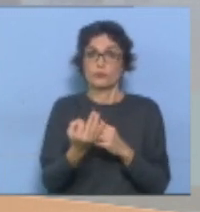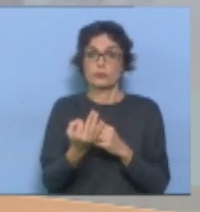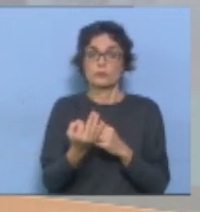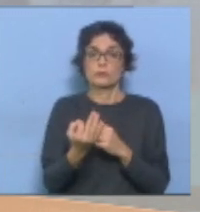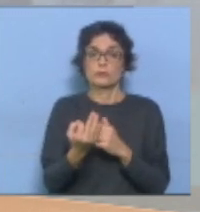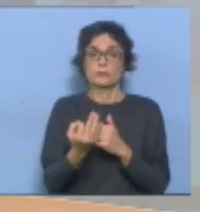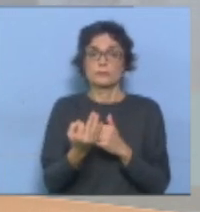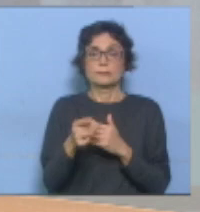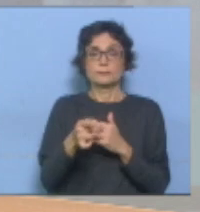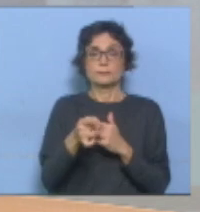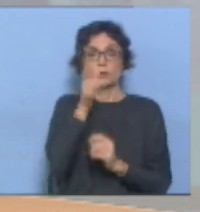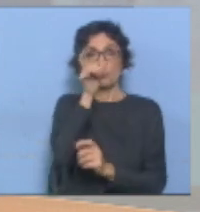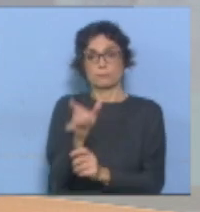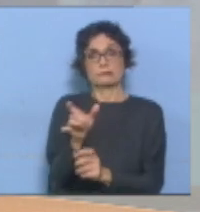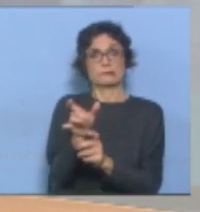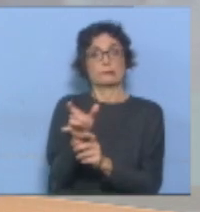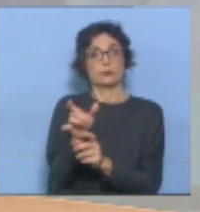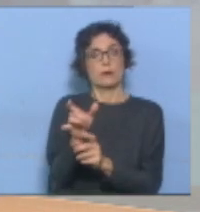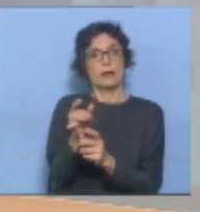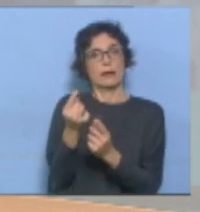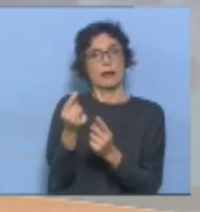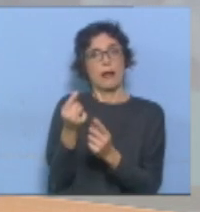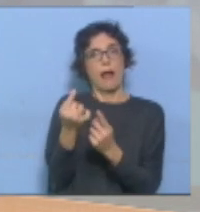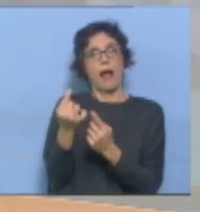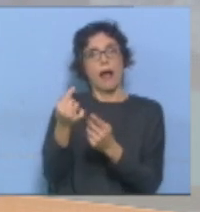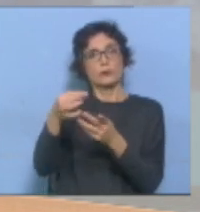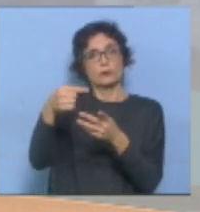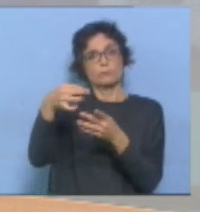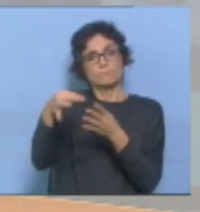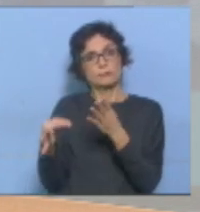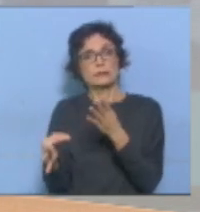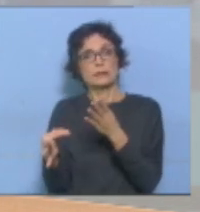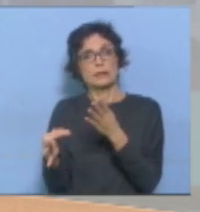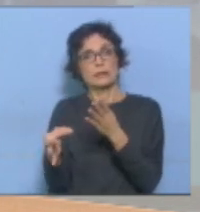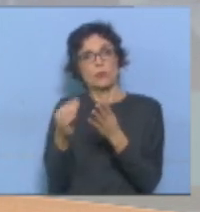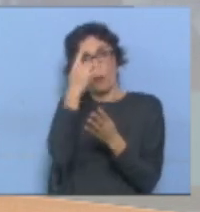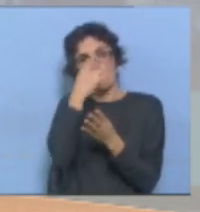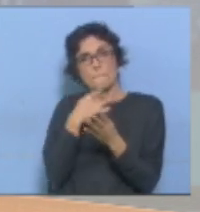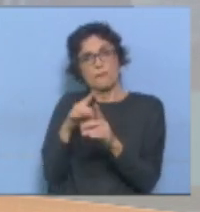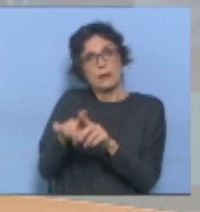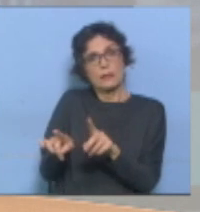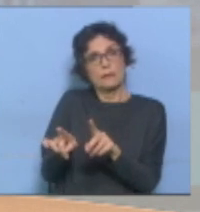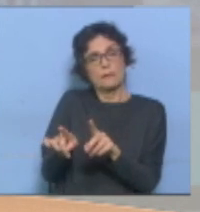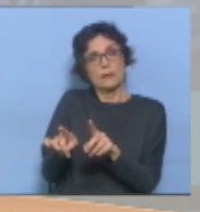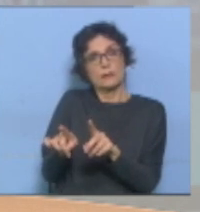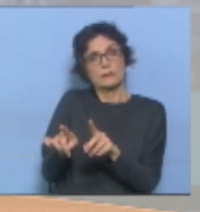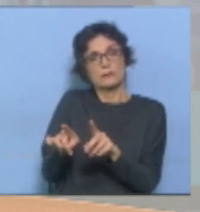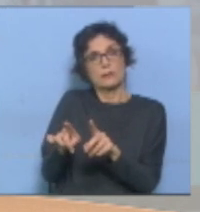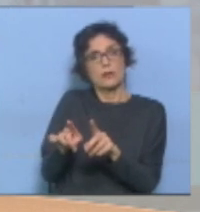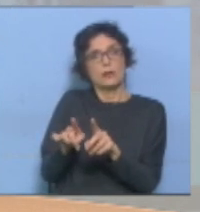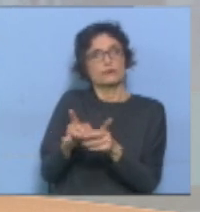facto uma pessoa que tenha uma especificidade diferente, um perfil diferente daquele que pode ser o mais